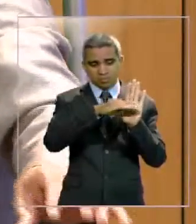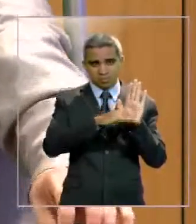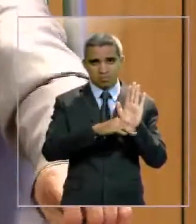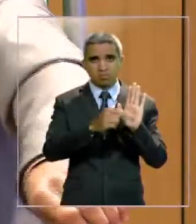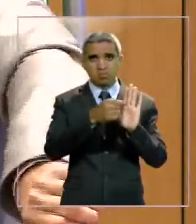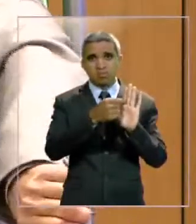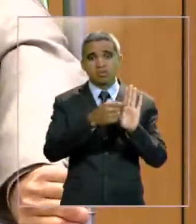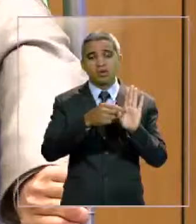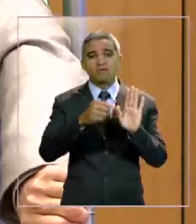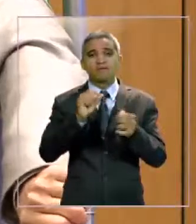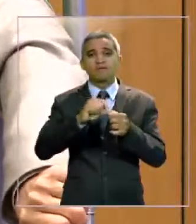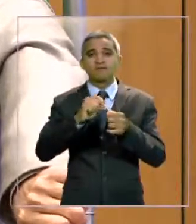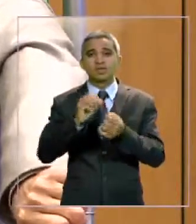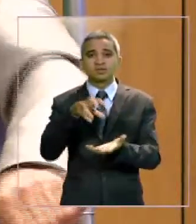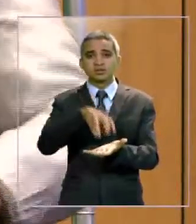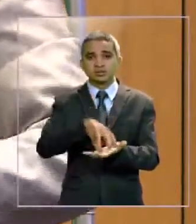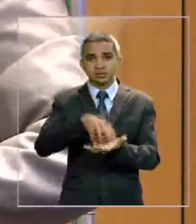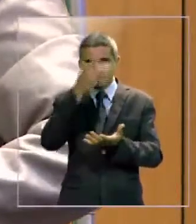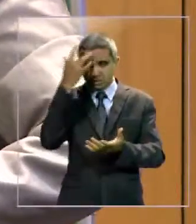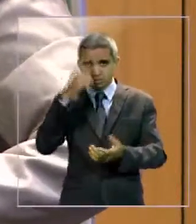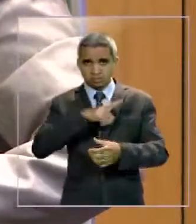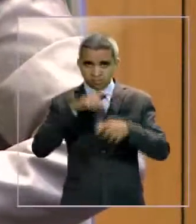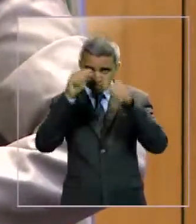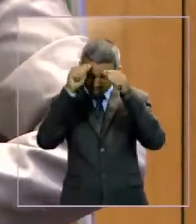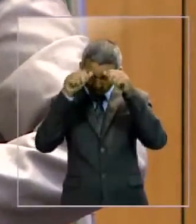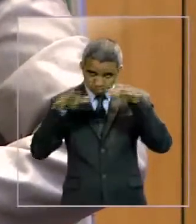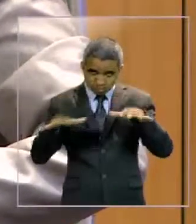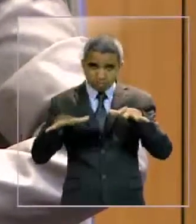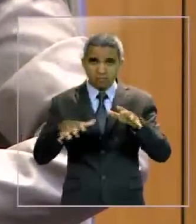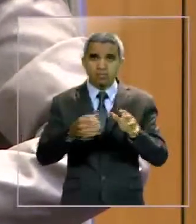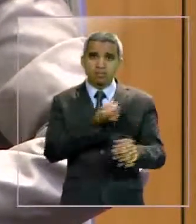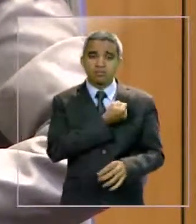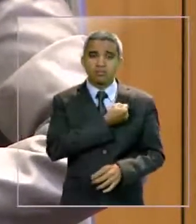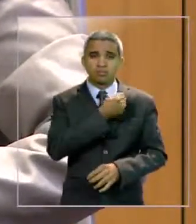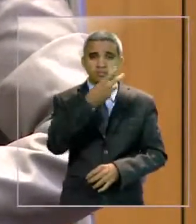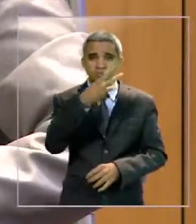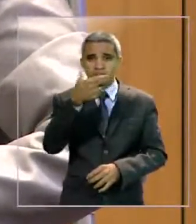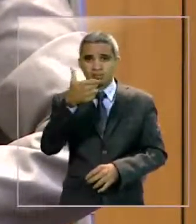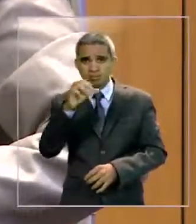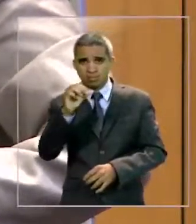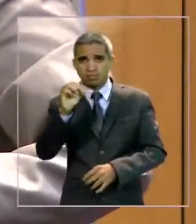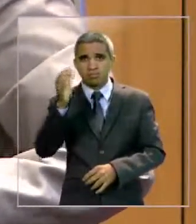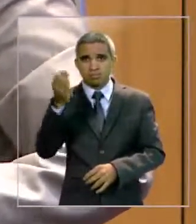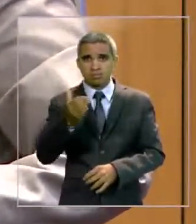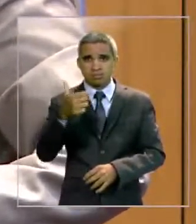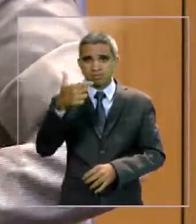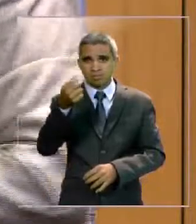marcação, a realização de todo e qualquer tipo de consulta, todo e qualquer tipo de procedimento